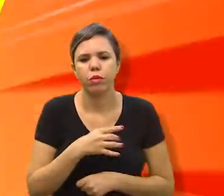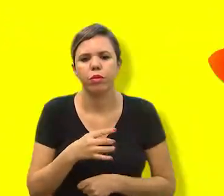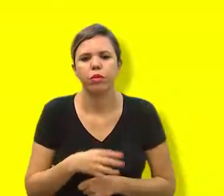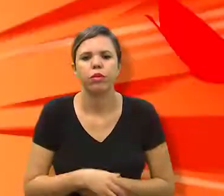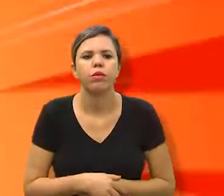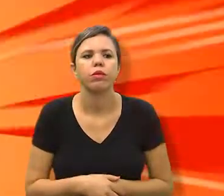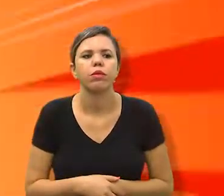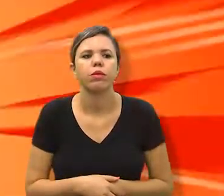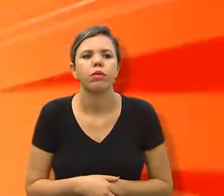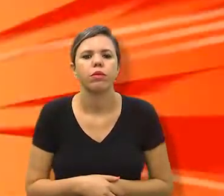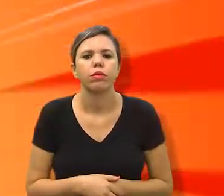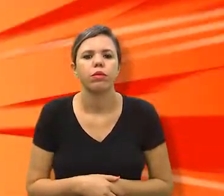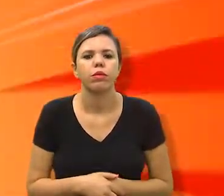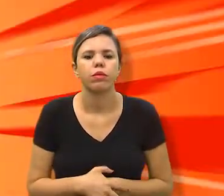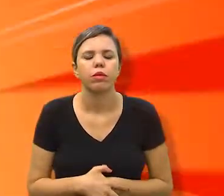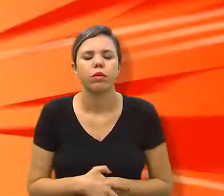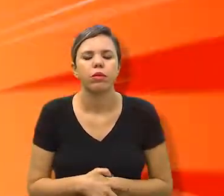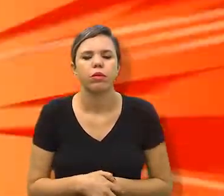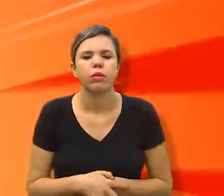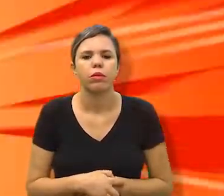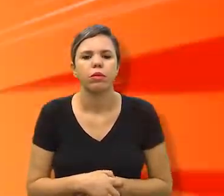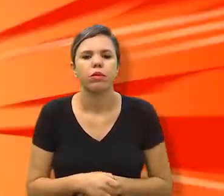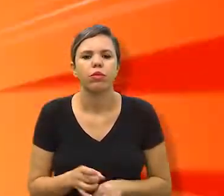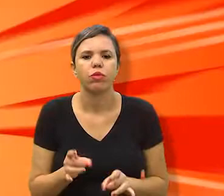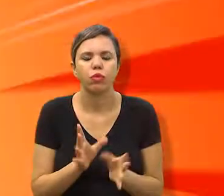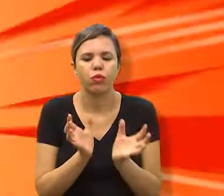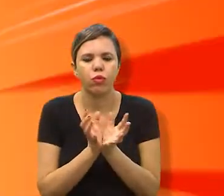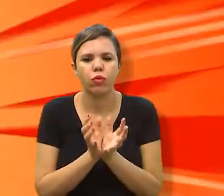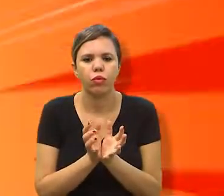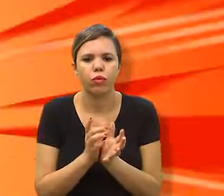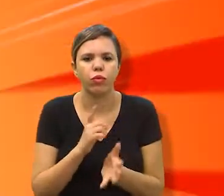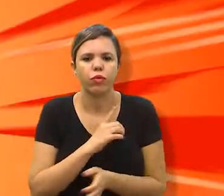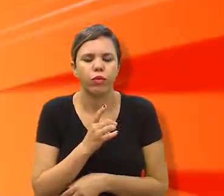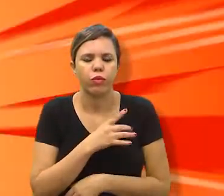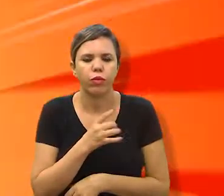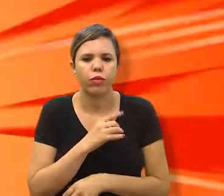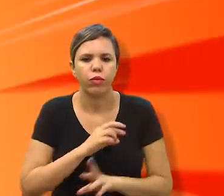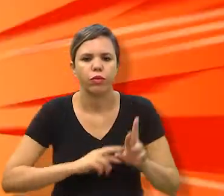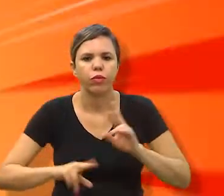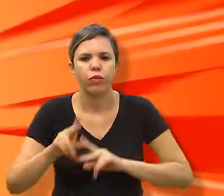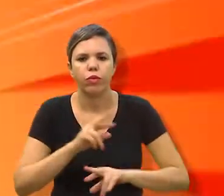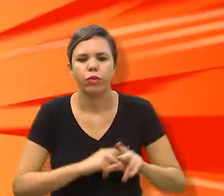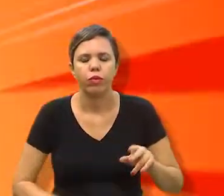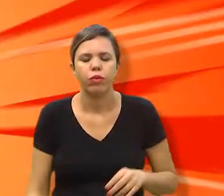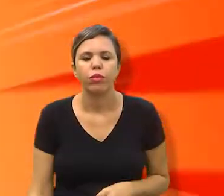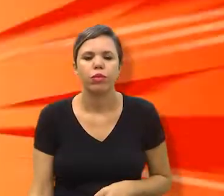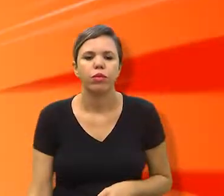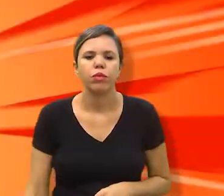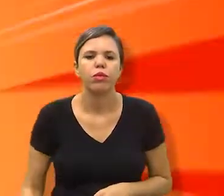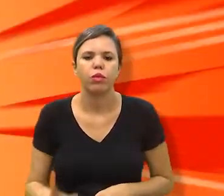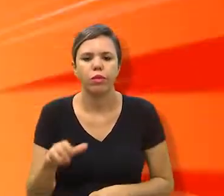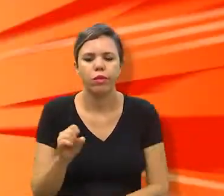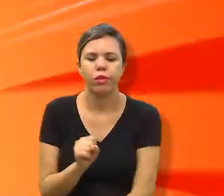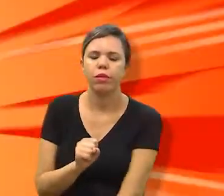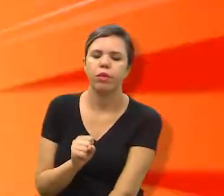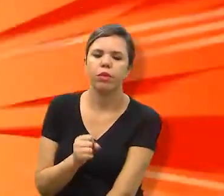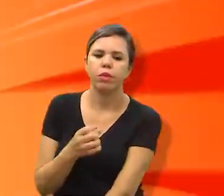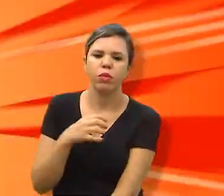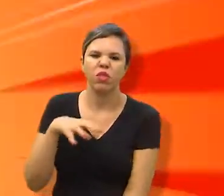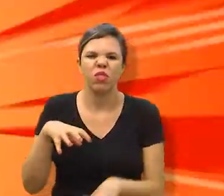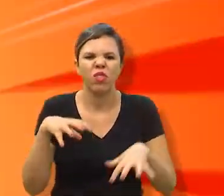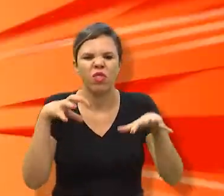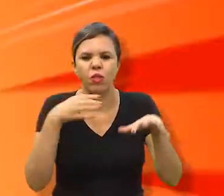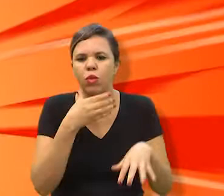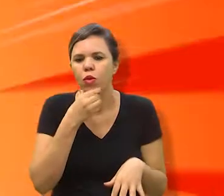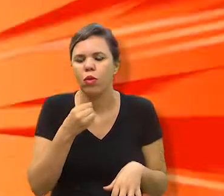medo. O resto da equipe tem outros medos mais diversos, né? O Lucas Oda, por exemplo, o monstro dele é o